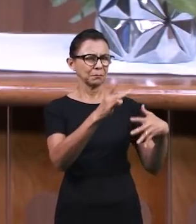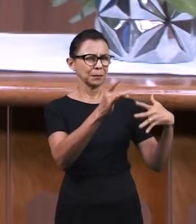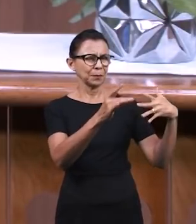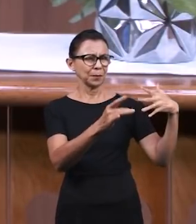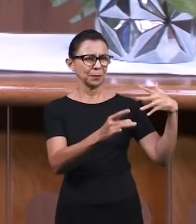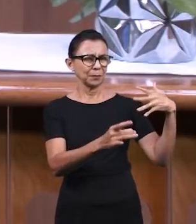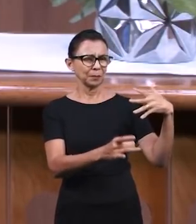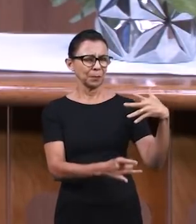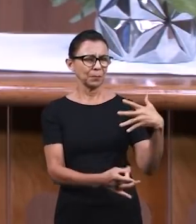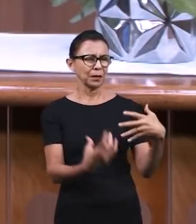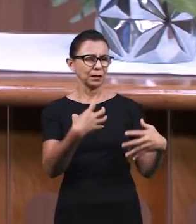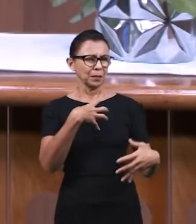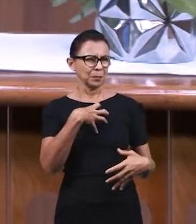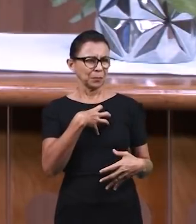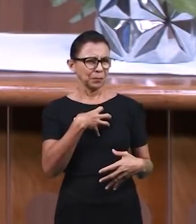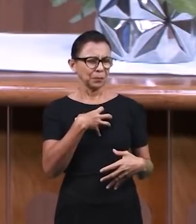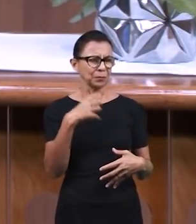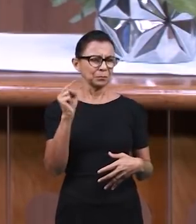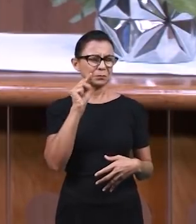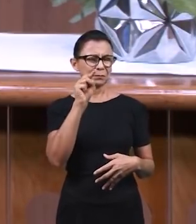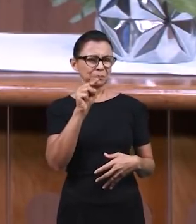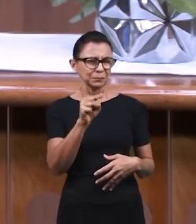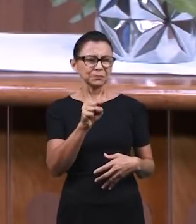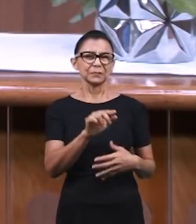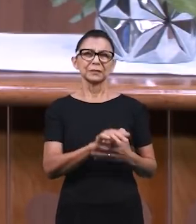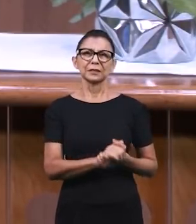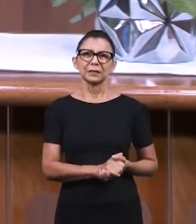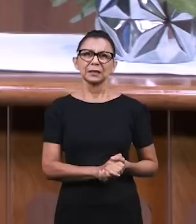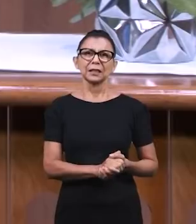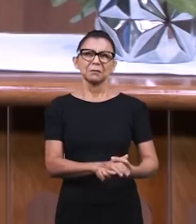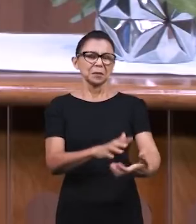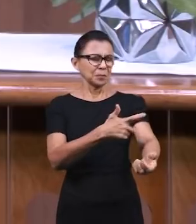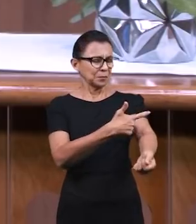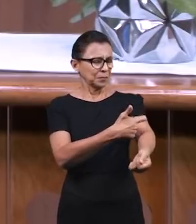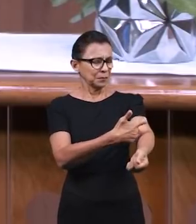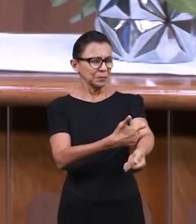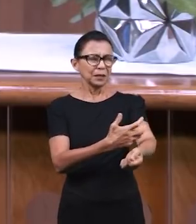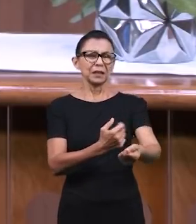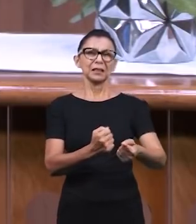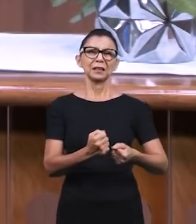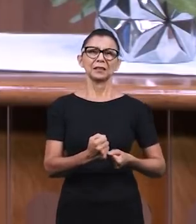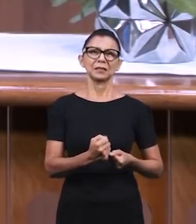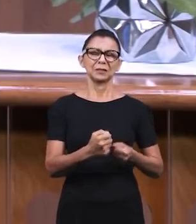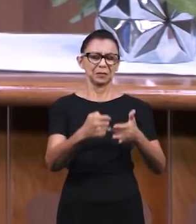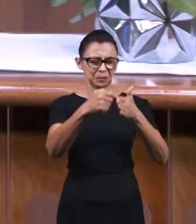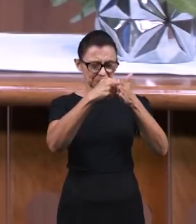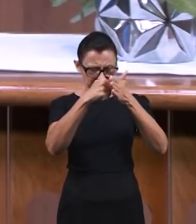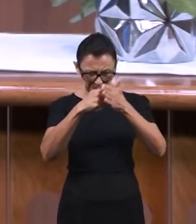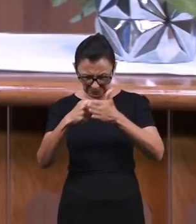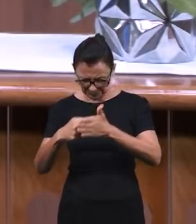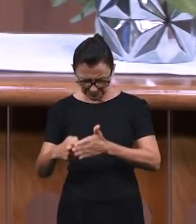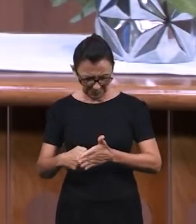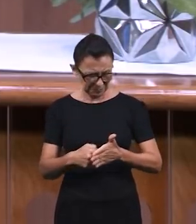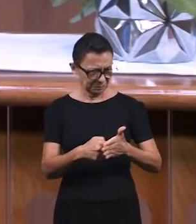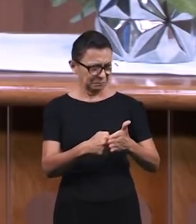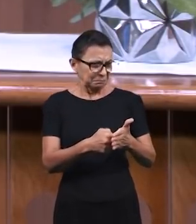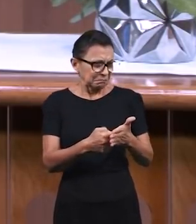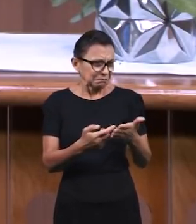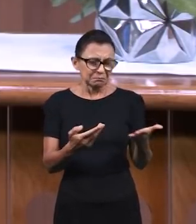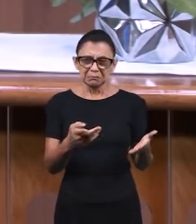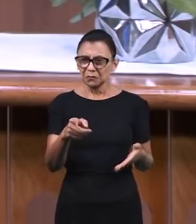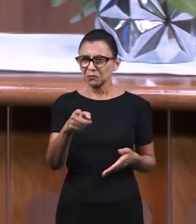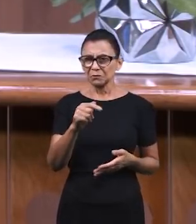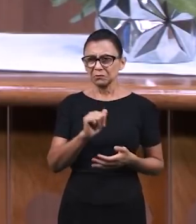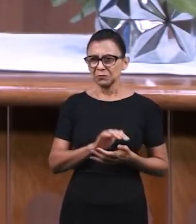aquilo, e faz todos os seus exames, e todos os seus exames dão negativo, você não tem nenhuma doença física,